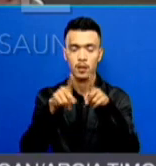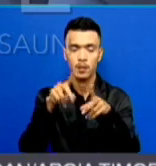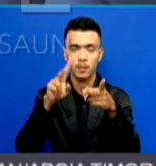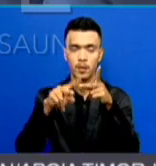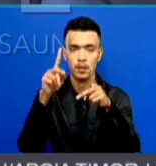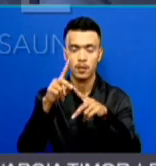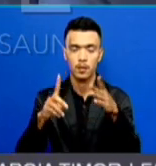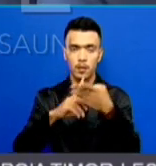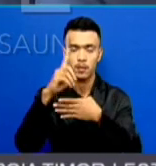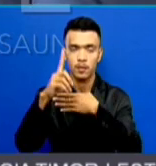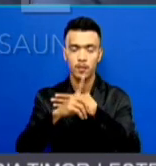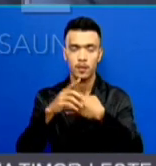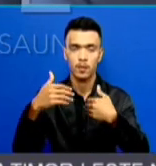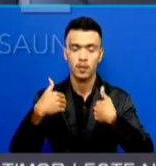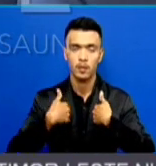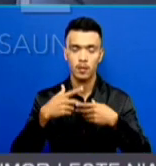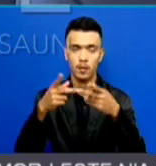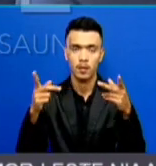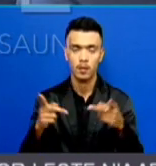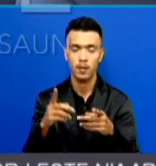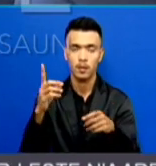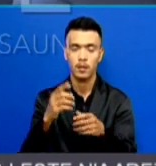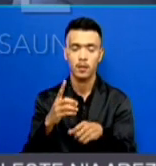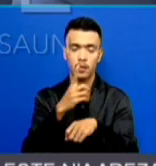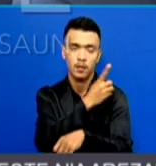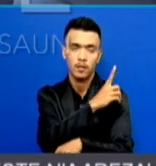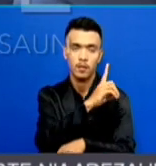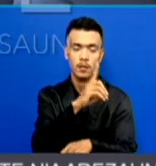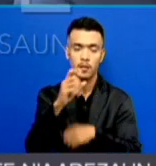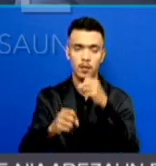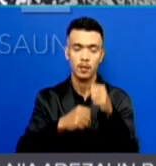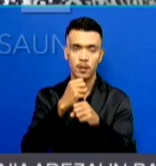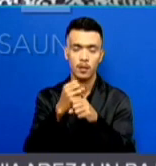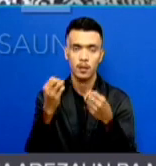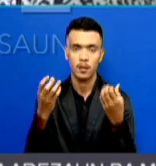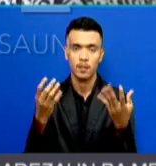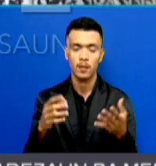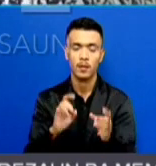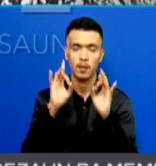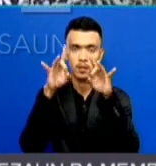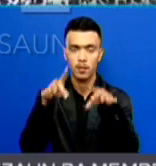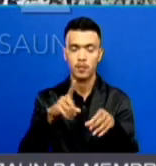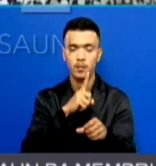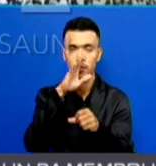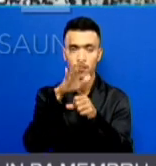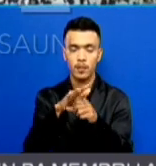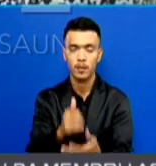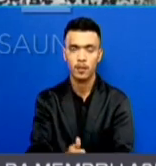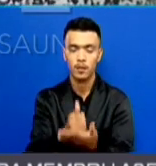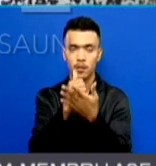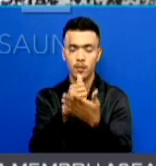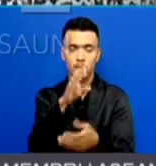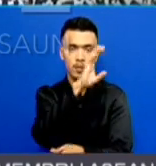ba desenvolvimento e a área defesa durante Tinambaracona. Austrália mos compromete apoio